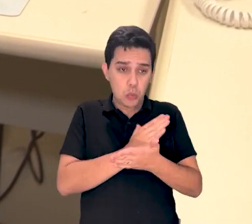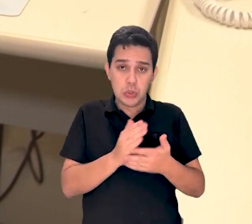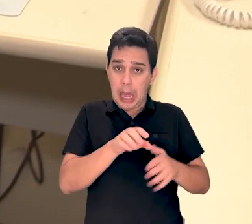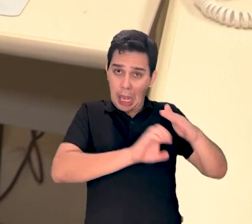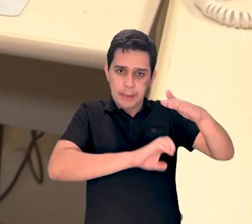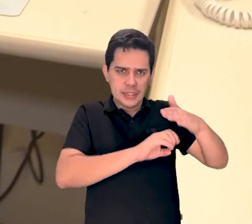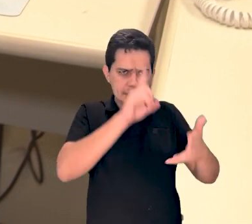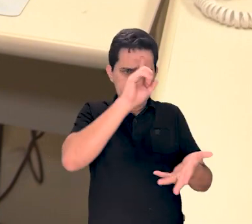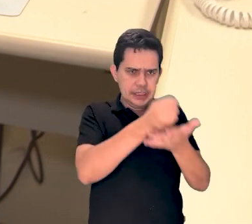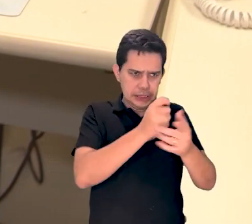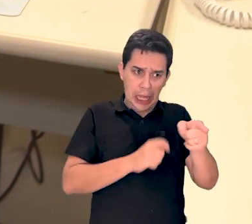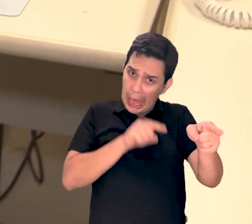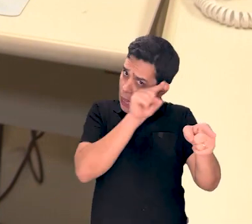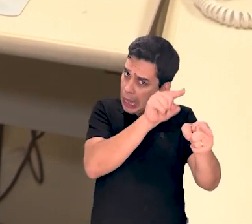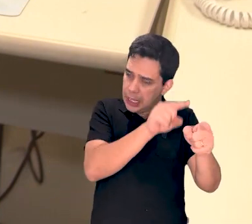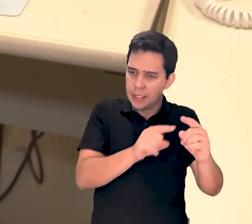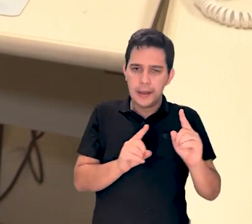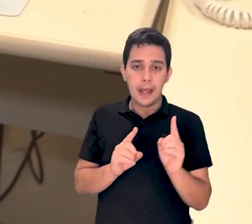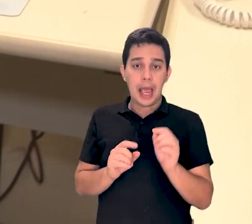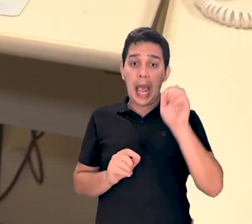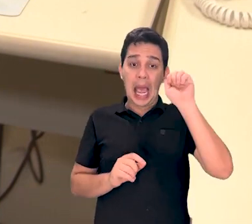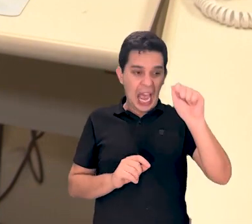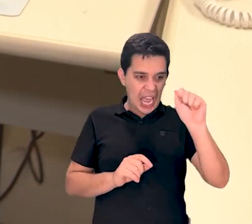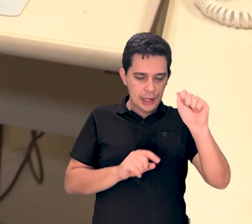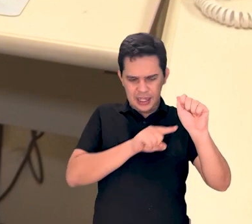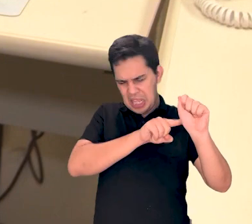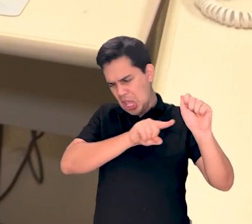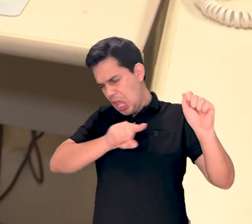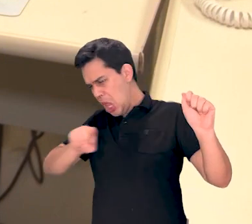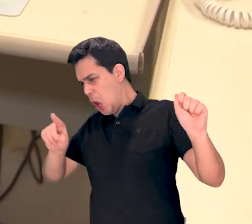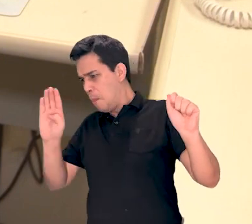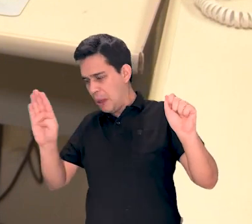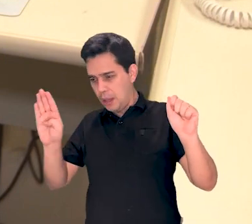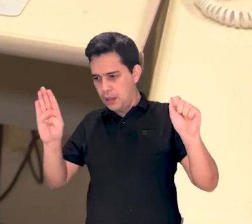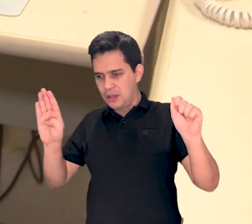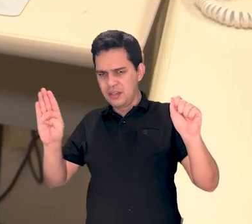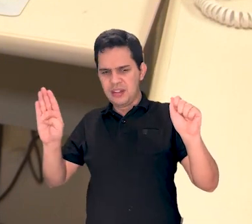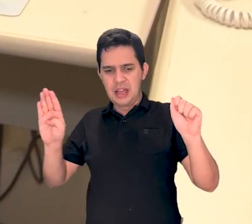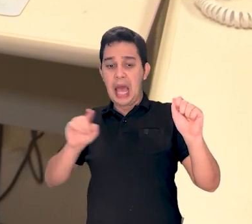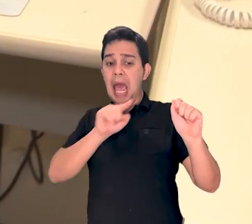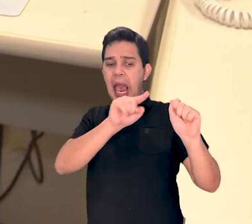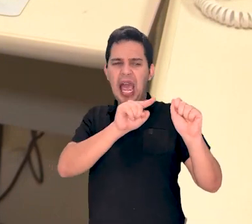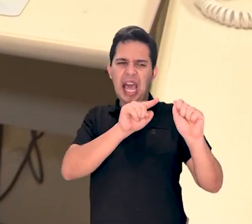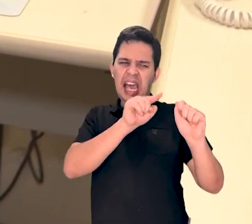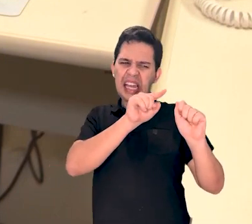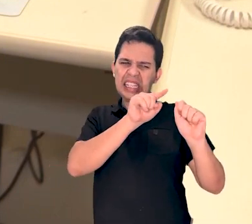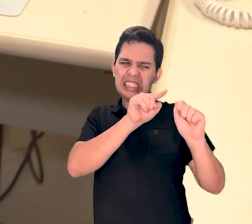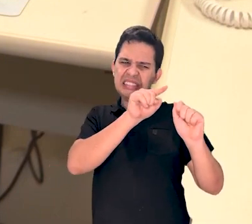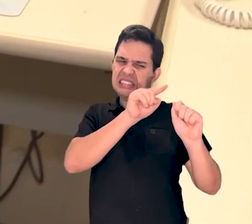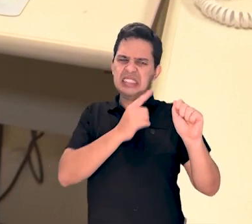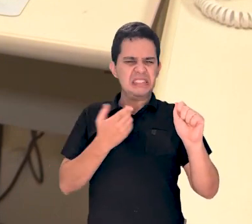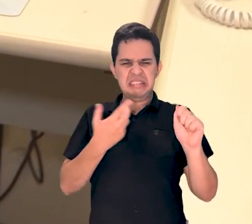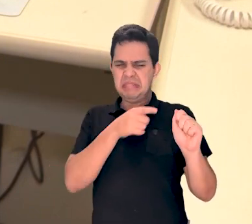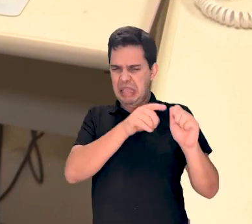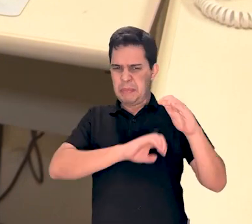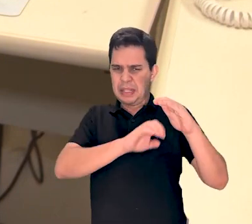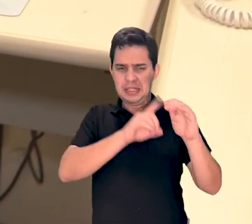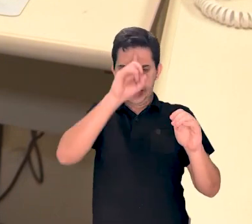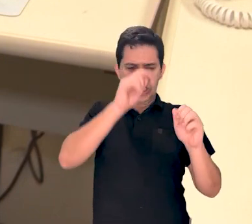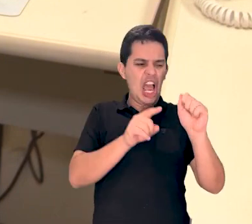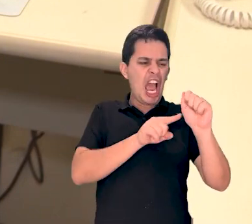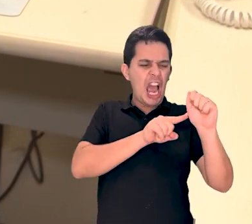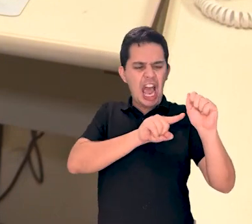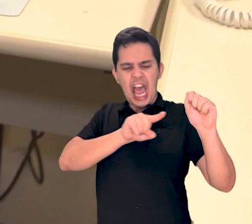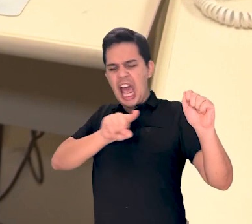exemplo então a minha o trajeto é do ponto a ao. B não mas agora eu quero até a sol. A e-mail não